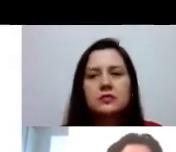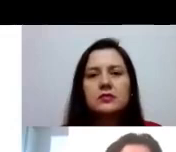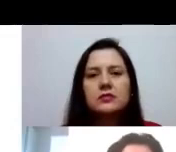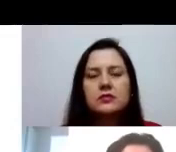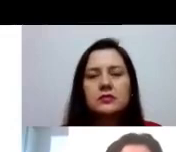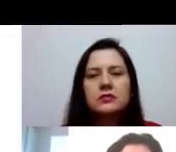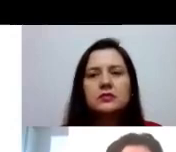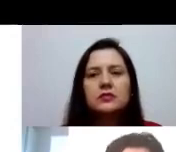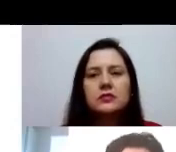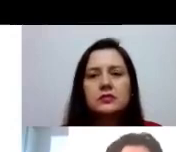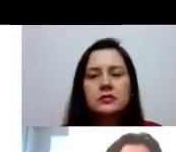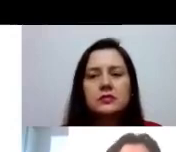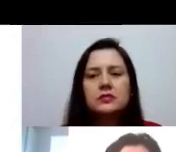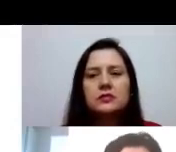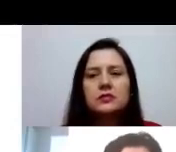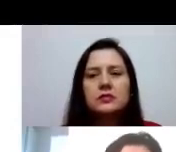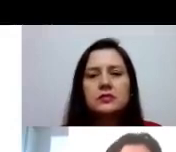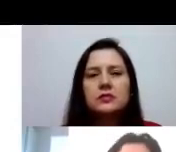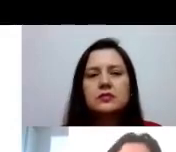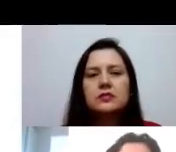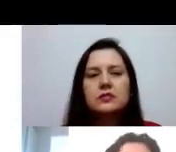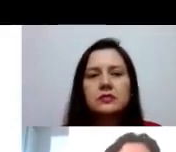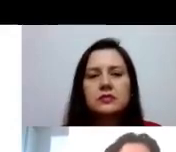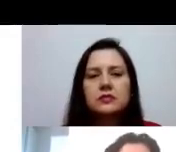mensalmente, eu tenho que ficar alimentando um sistema do tribunal com essas leis.